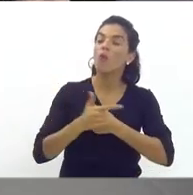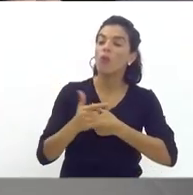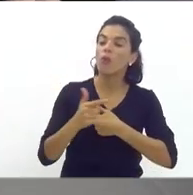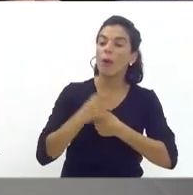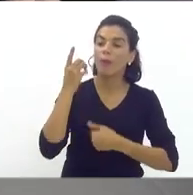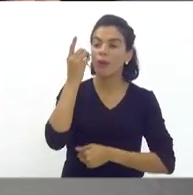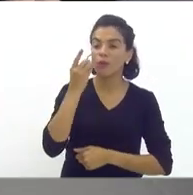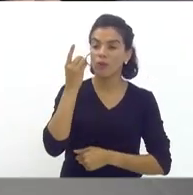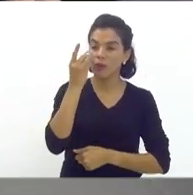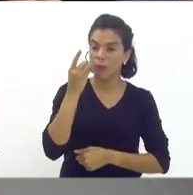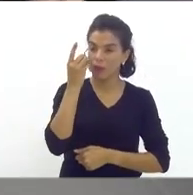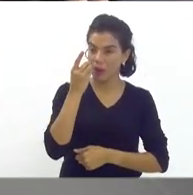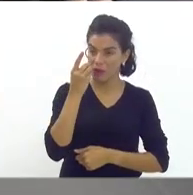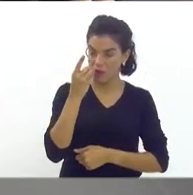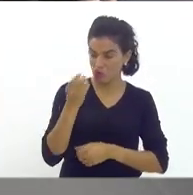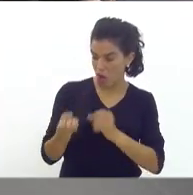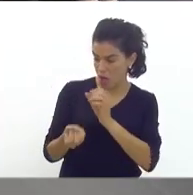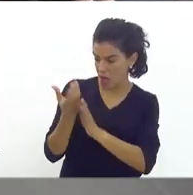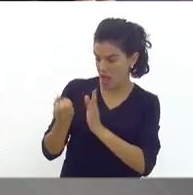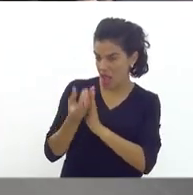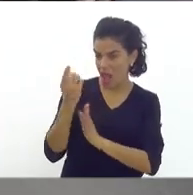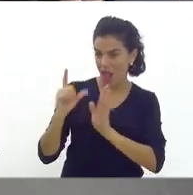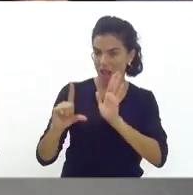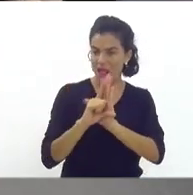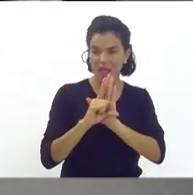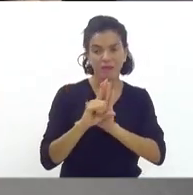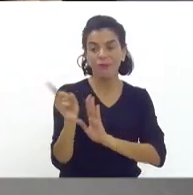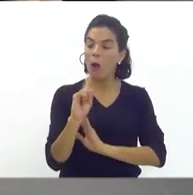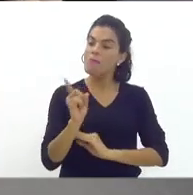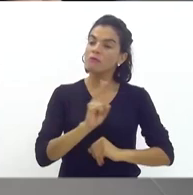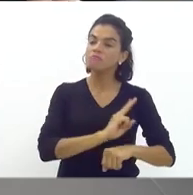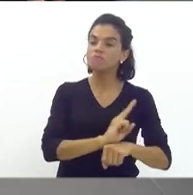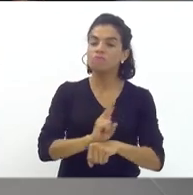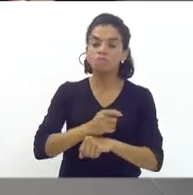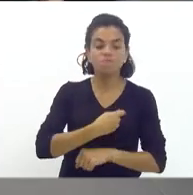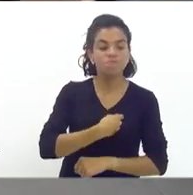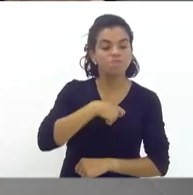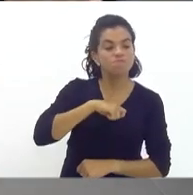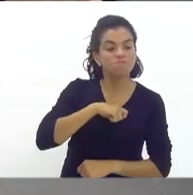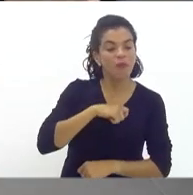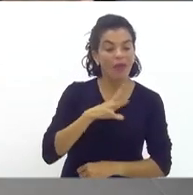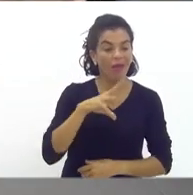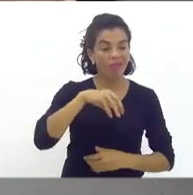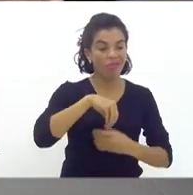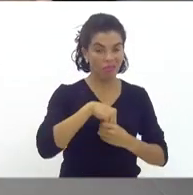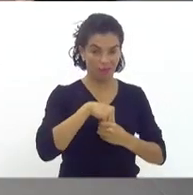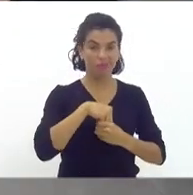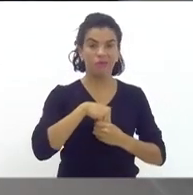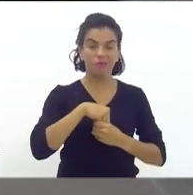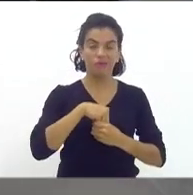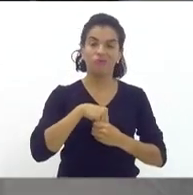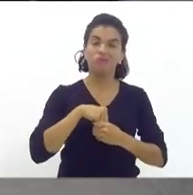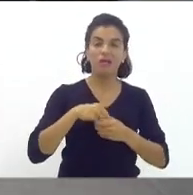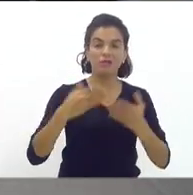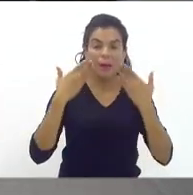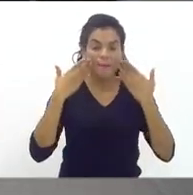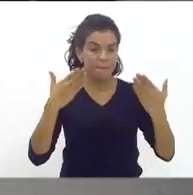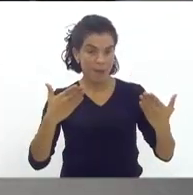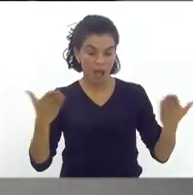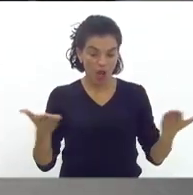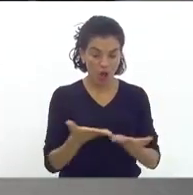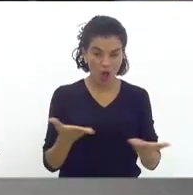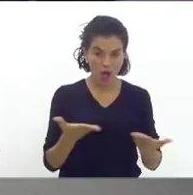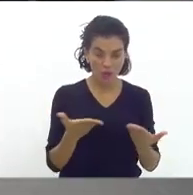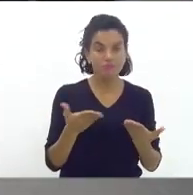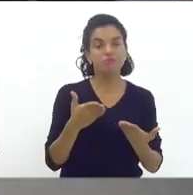a a elaboração de leis mas o papel fiscalizatório então é dentro dessa é apresentação que a gente vai